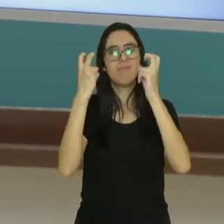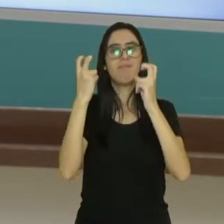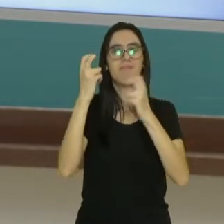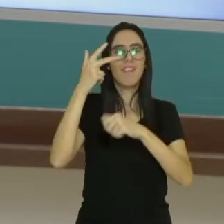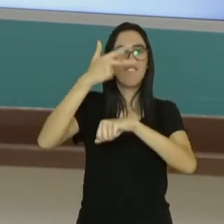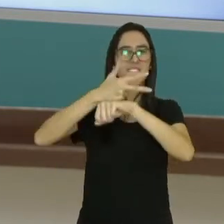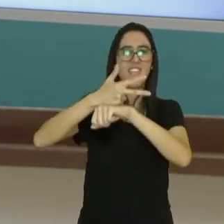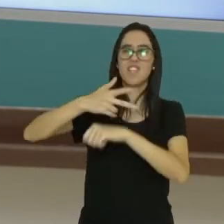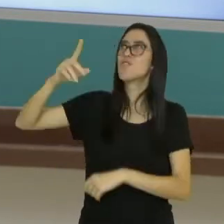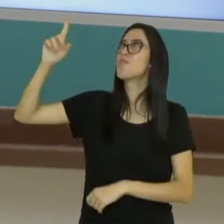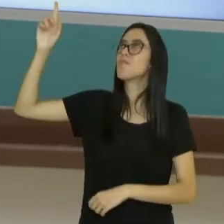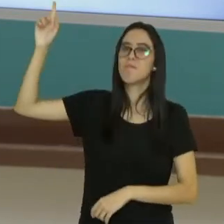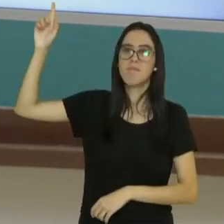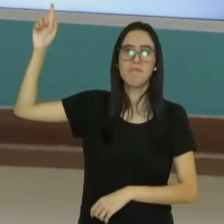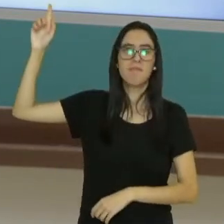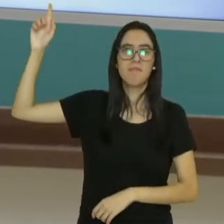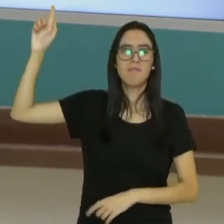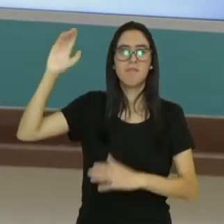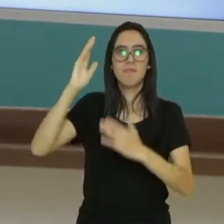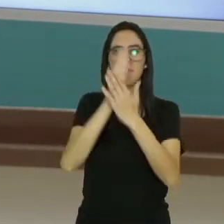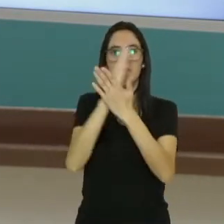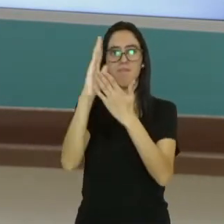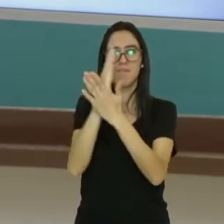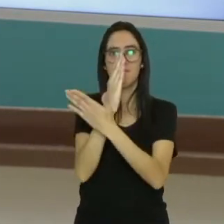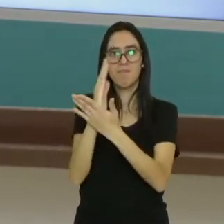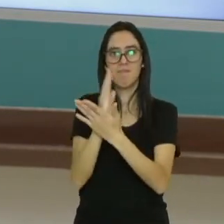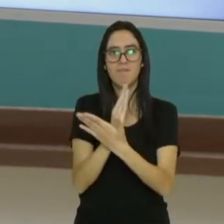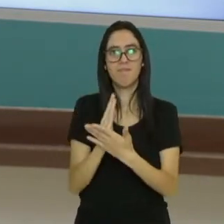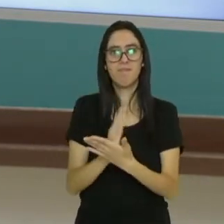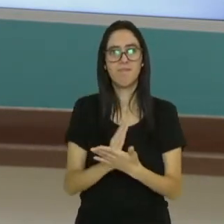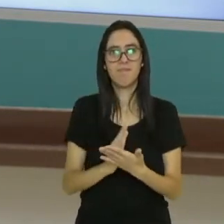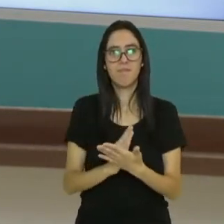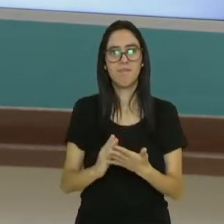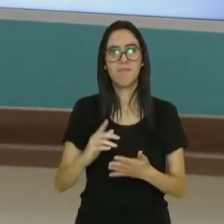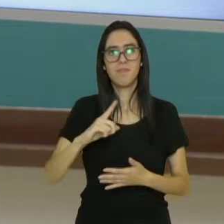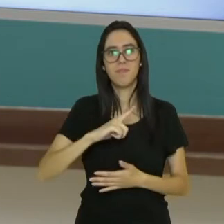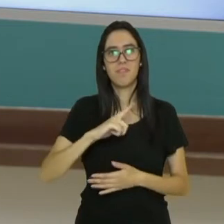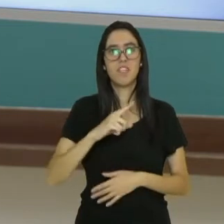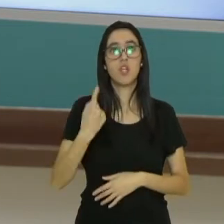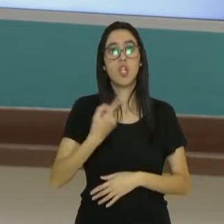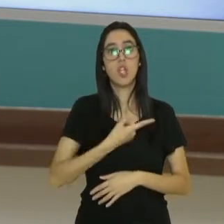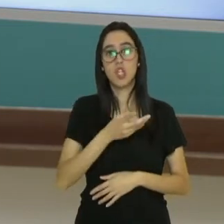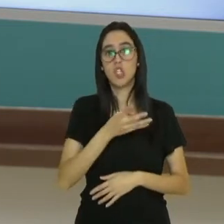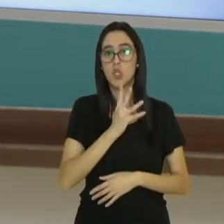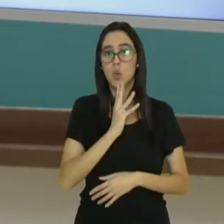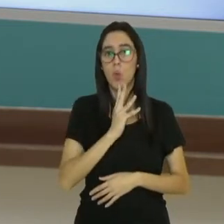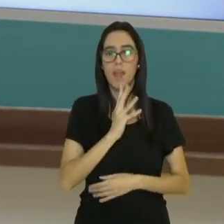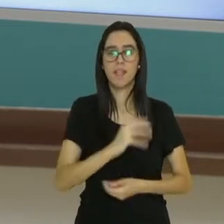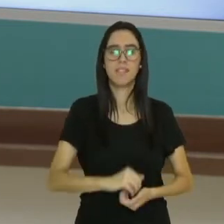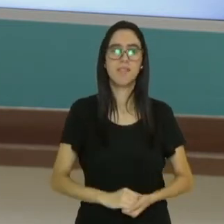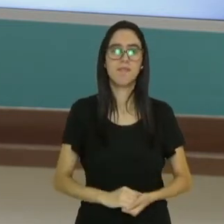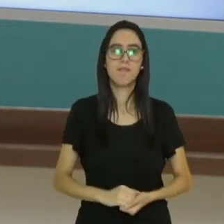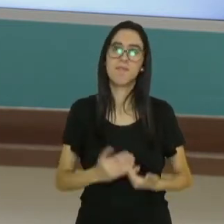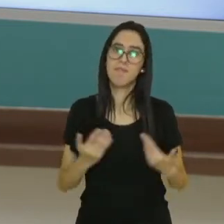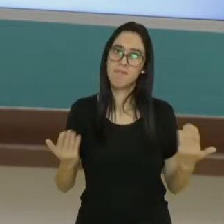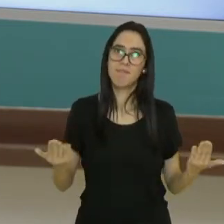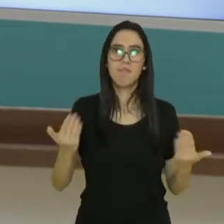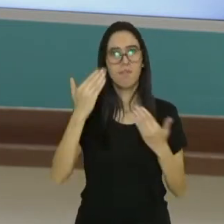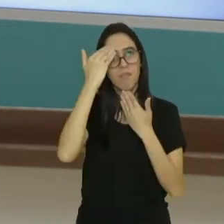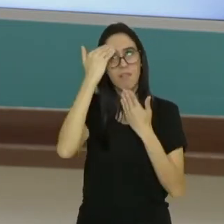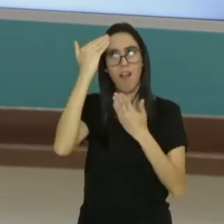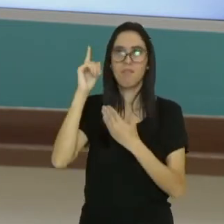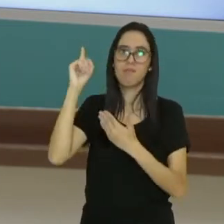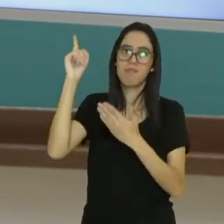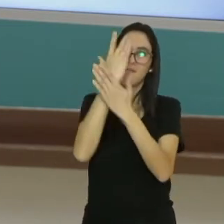ali também, alguns continentes dos atuais que nós conhecemos, certo? Graças a essas divisões